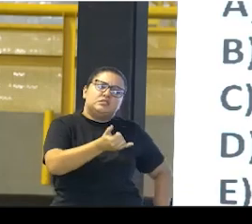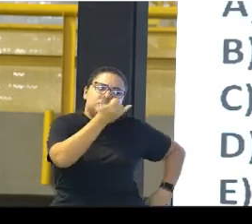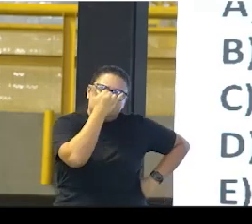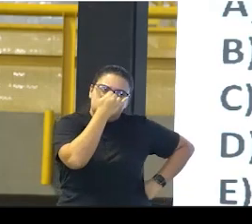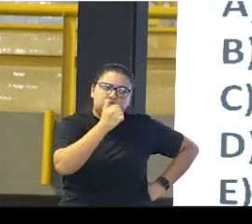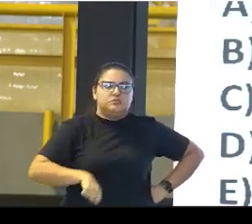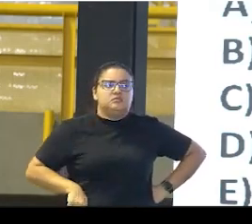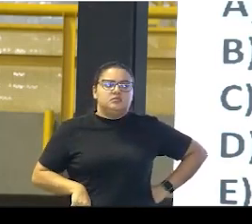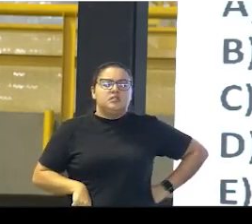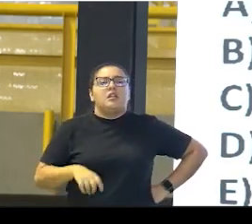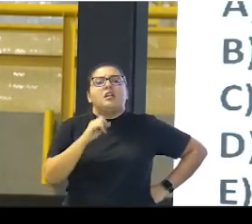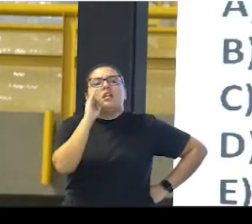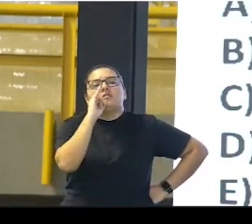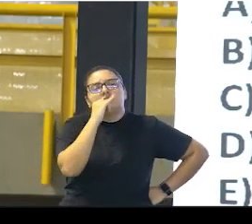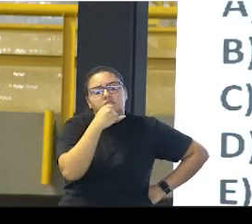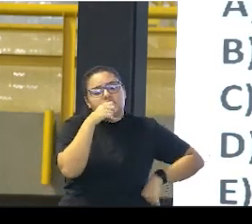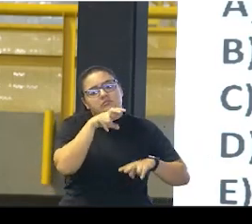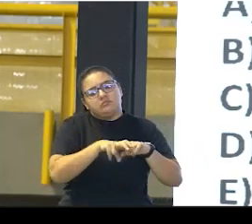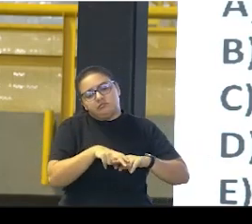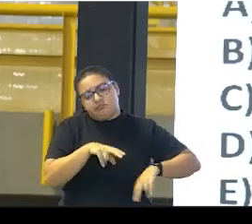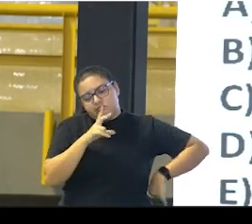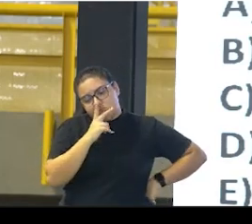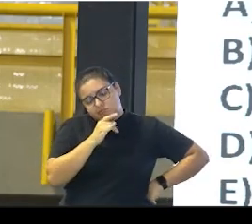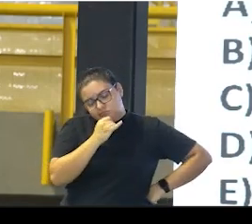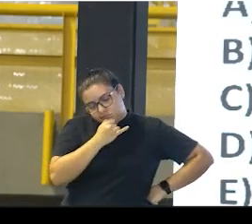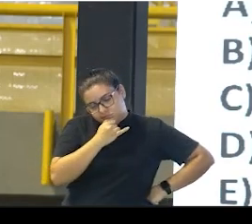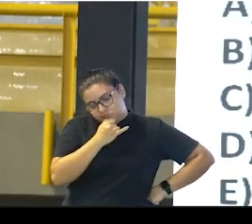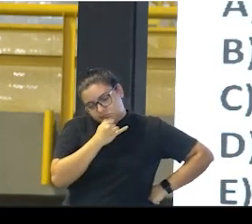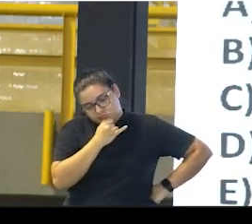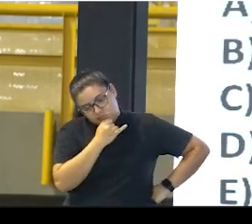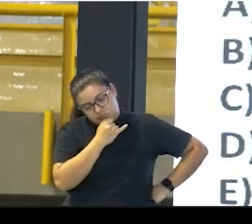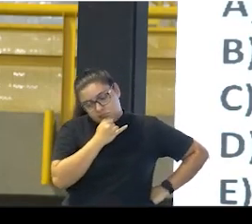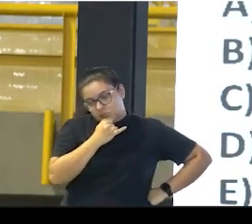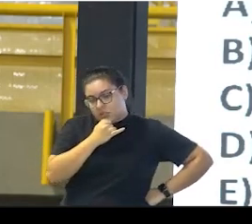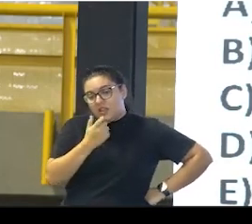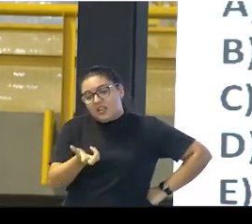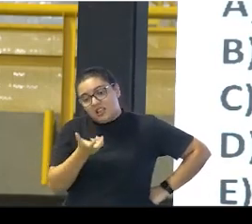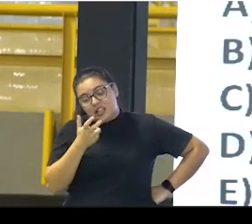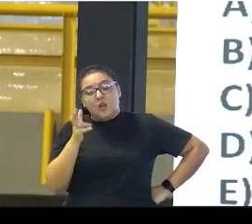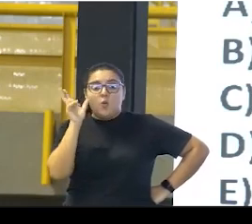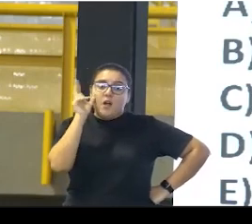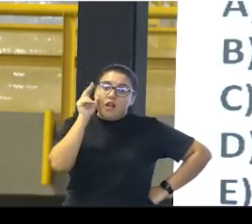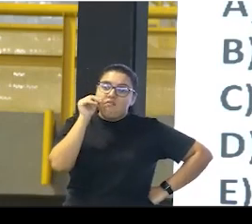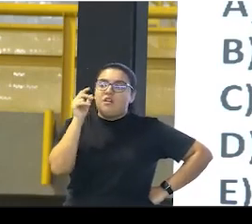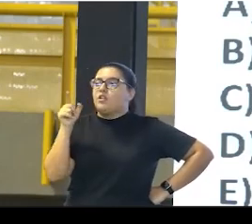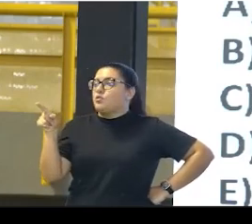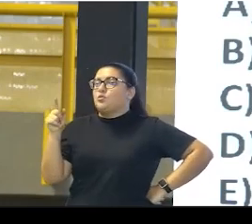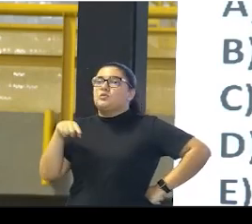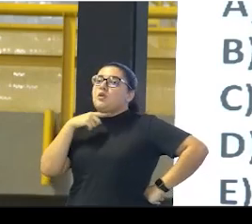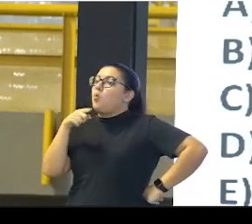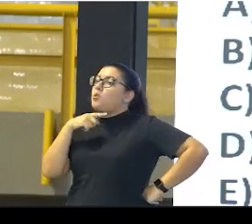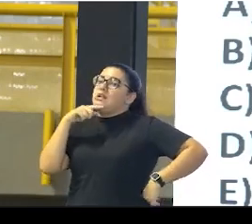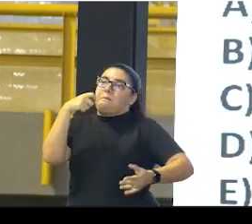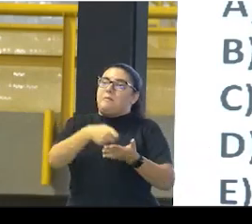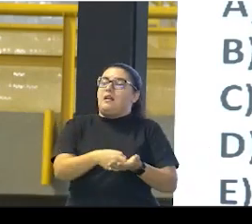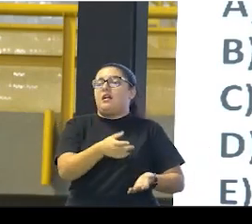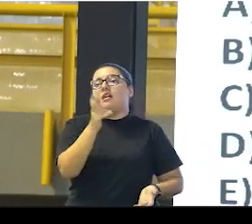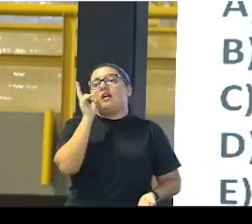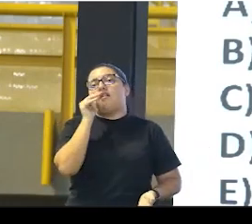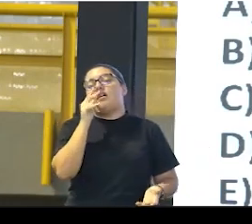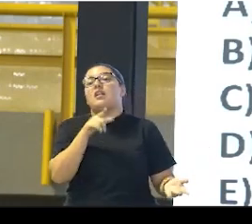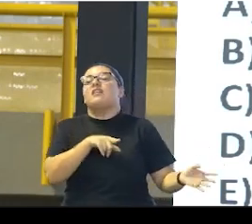quando você tem um triângulo retângulo isósceles. Você tem dois lados iguais e você tem